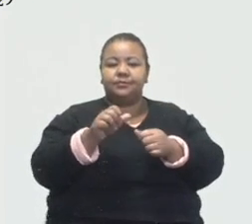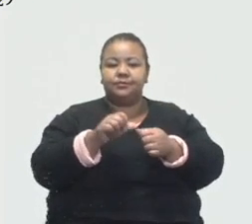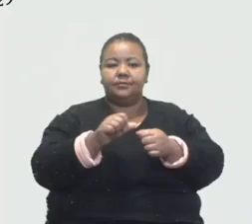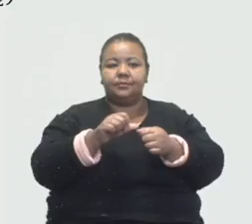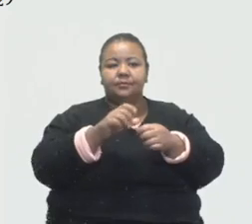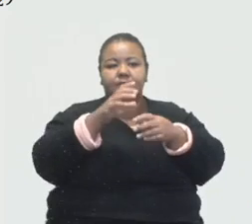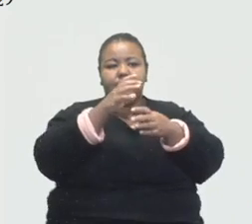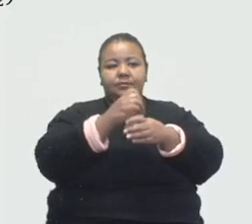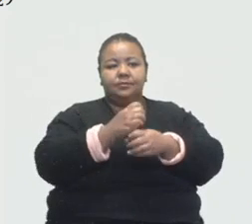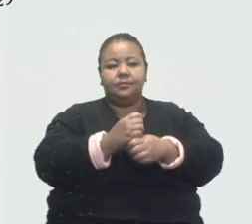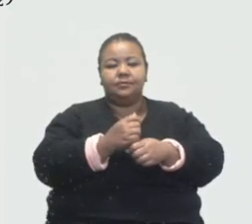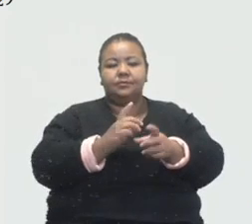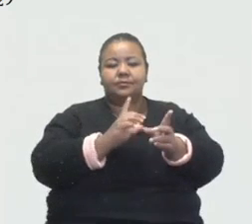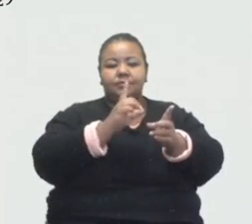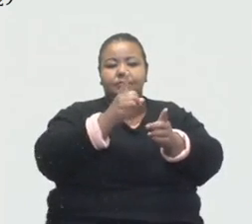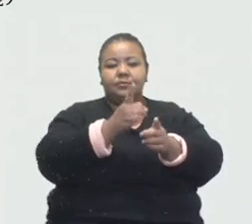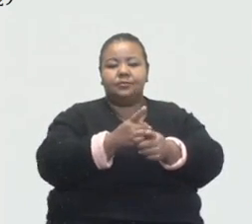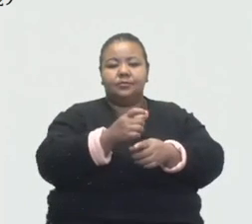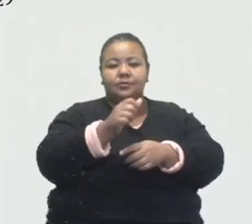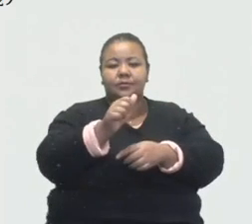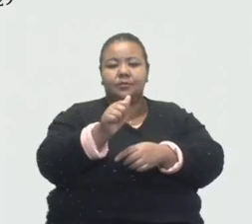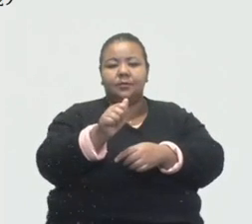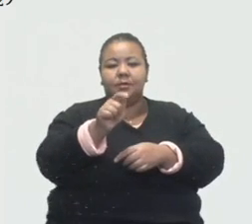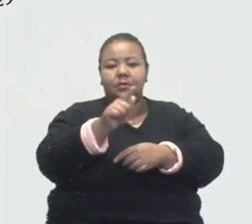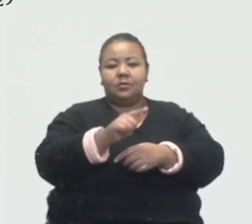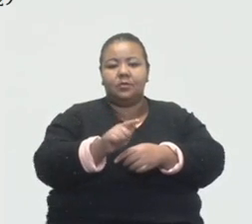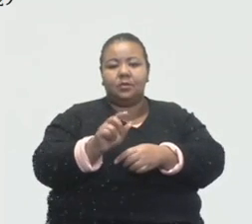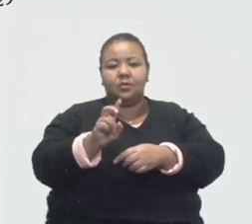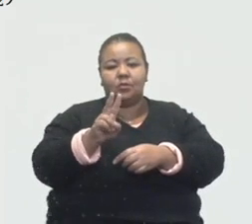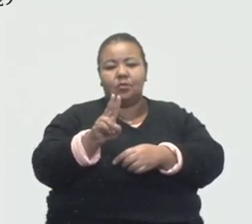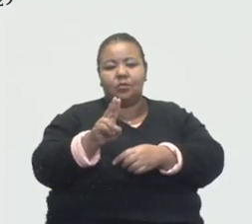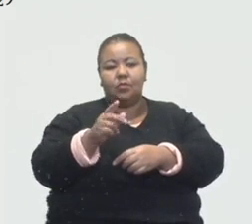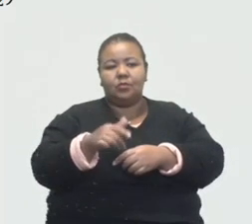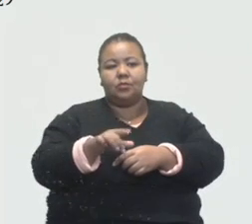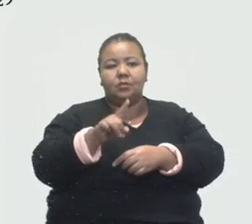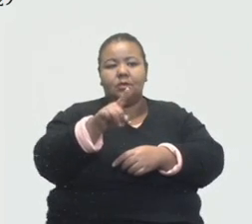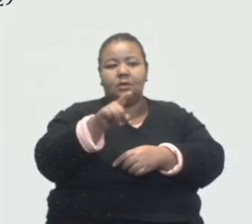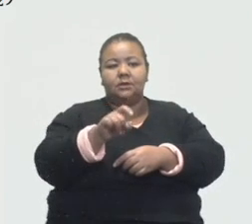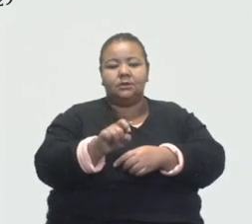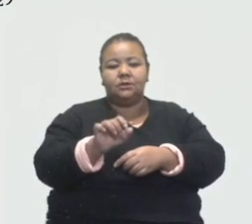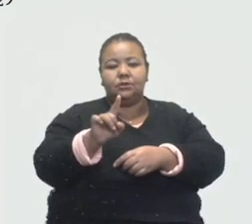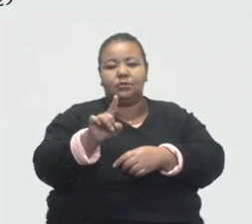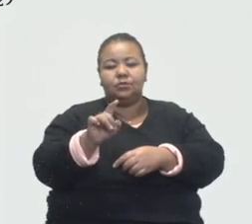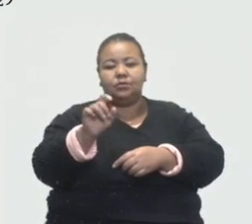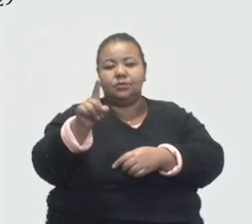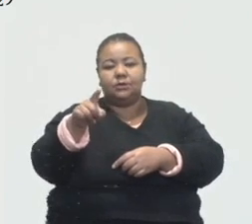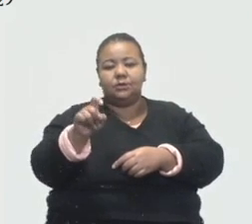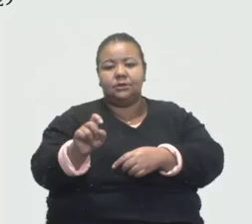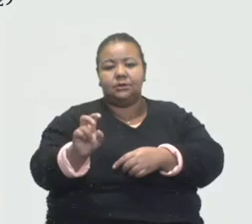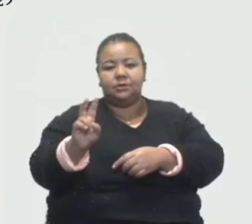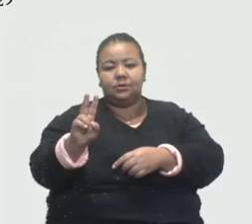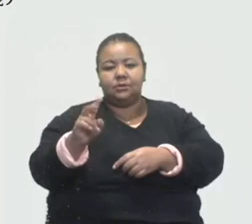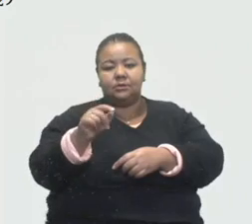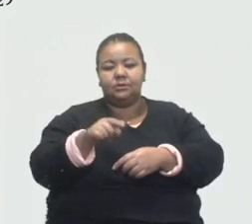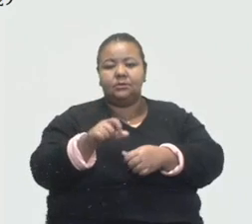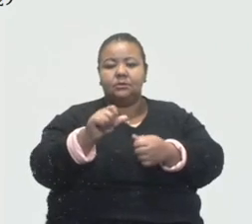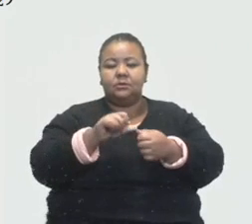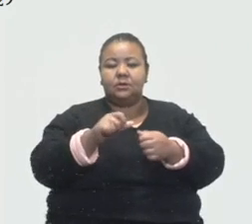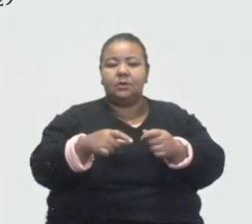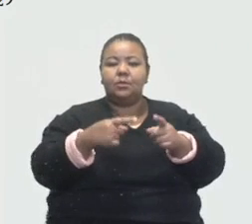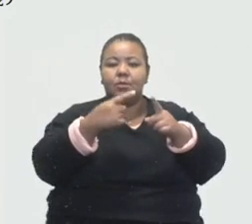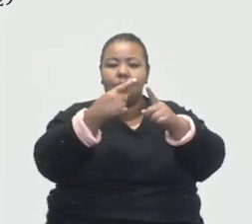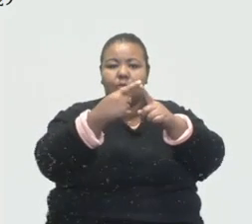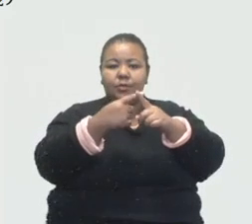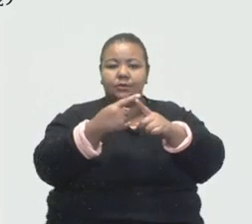operação, nós temos alfa, U. Quem que é U? x1, x2. Aqui a gente está realizando uma